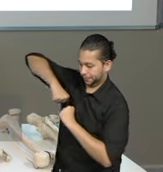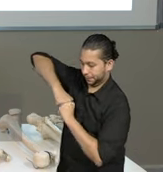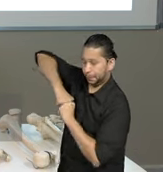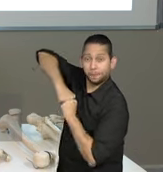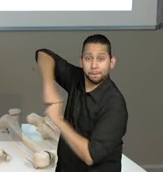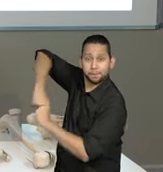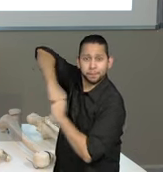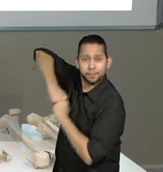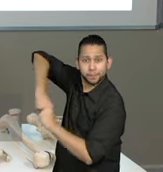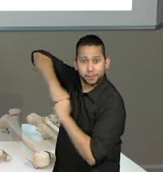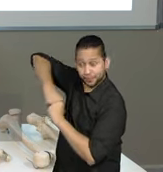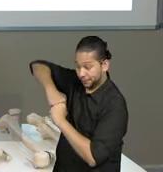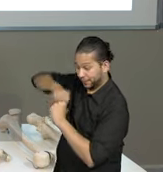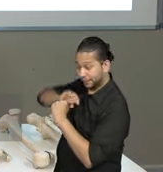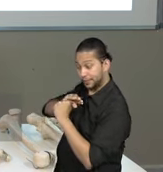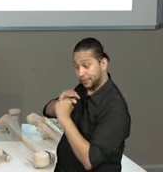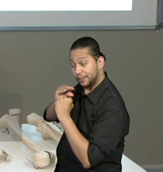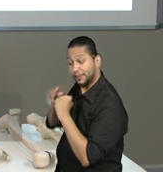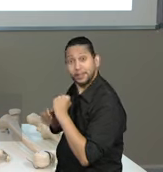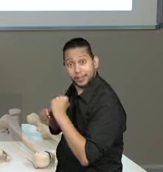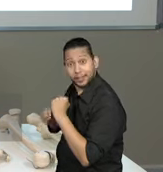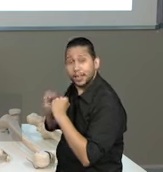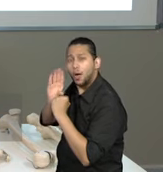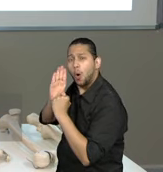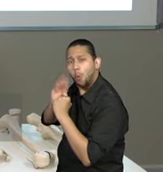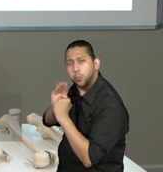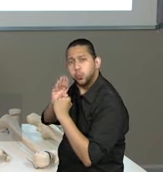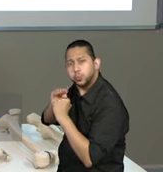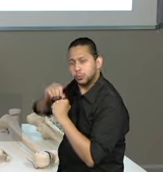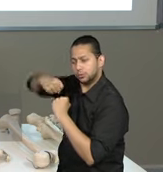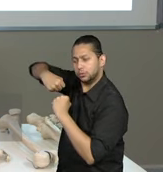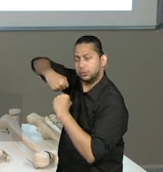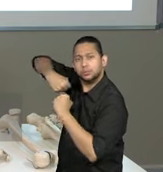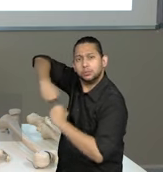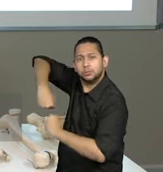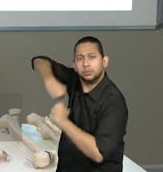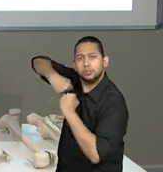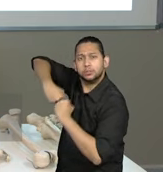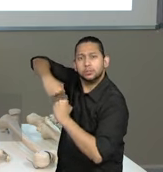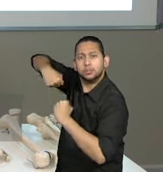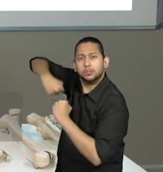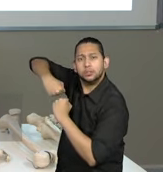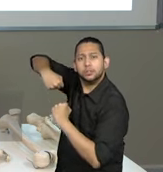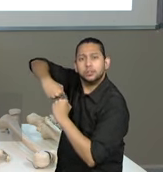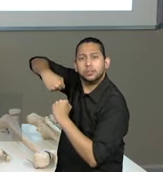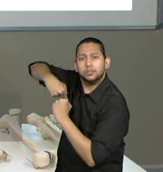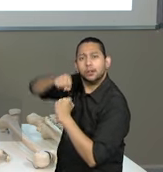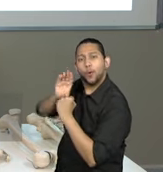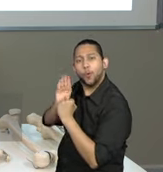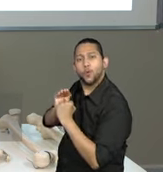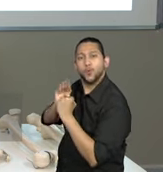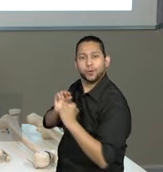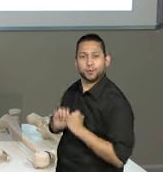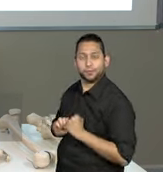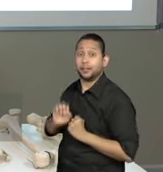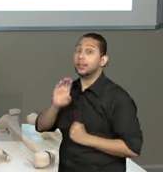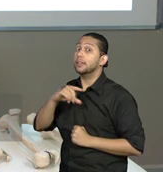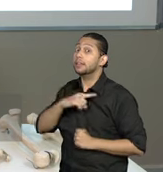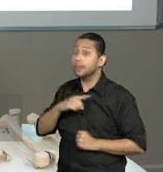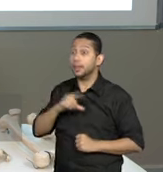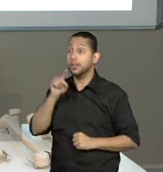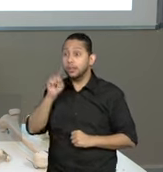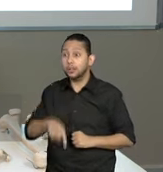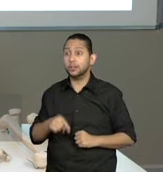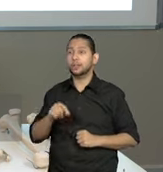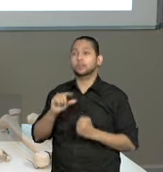osso não fique desgastando. Além de ter a cartilagem, além de ter esse